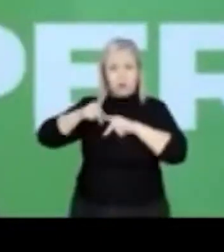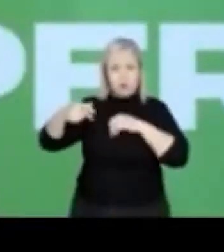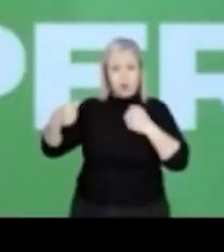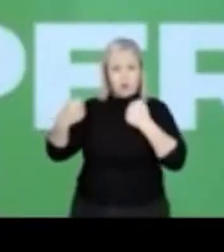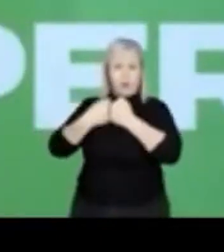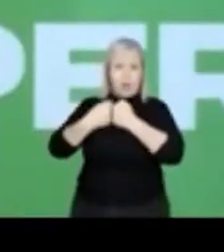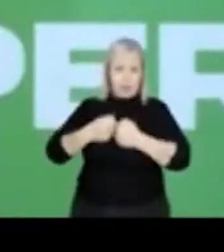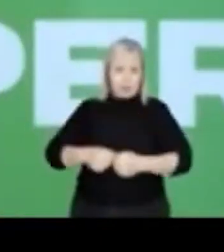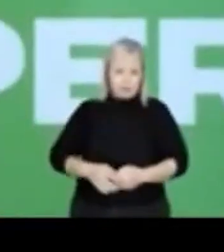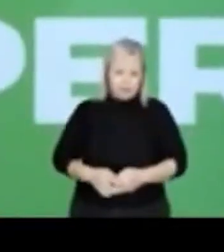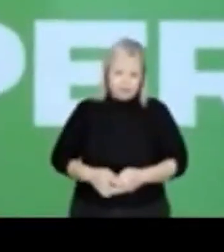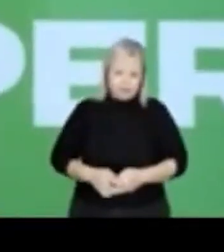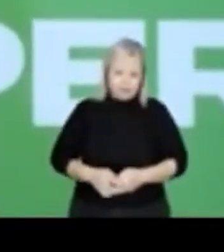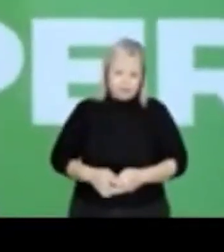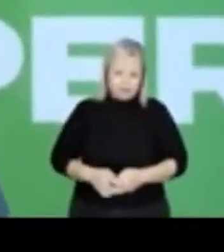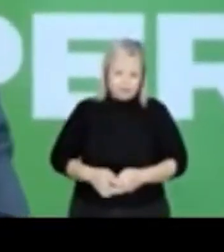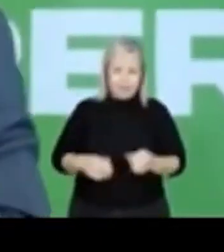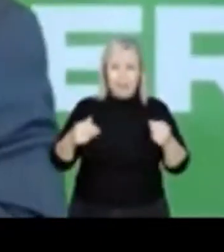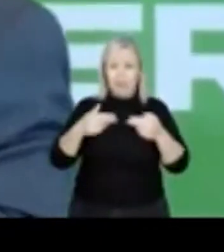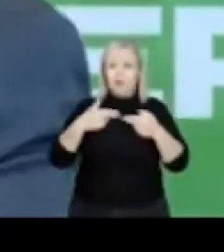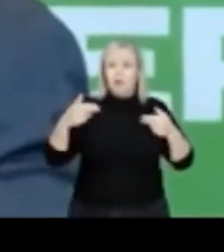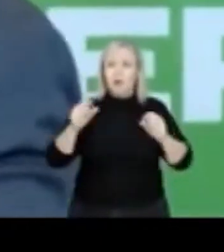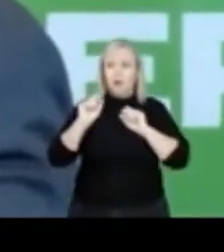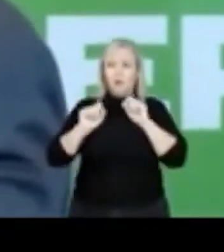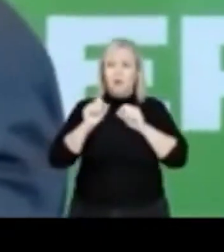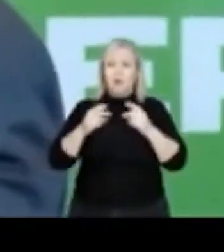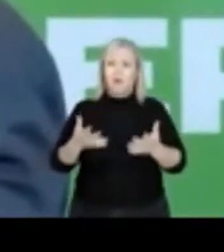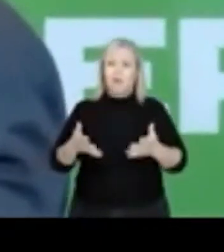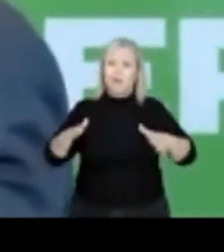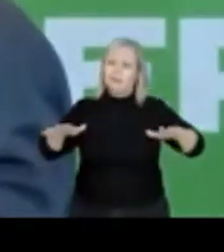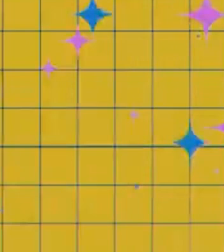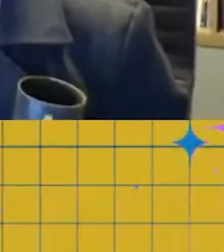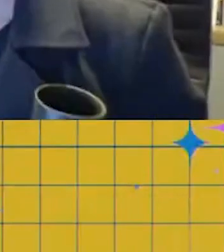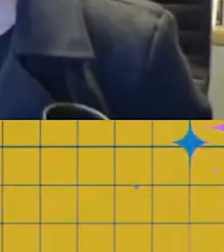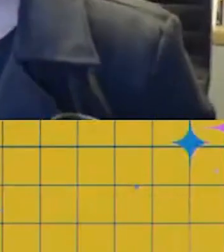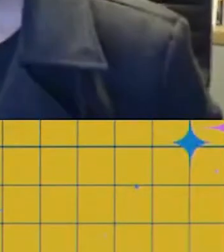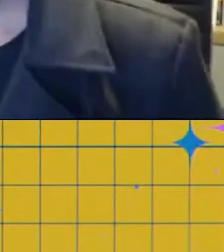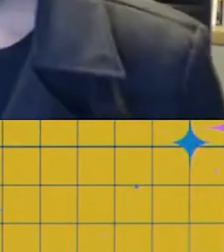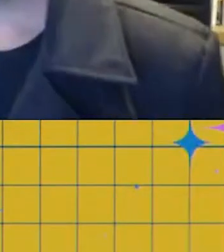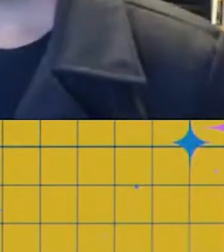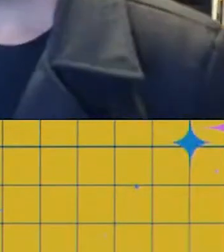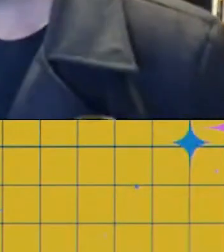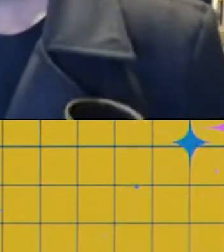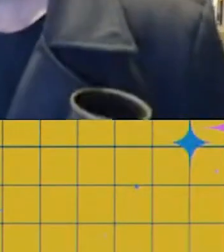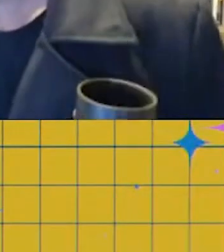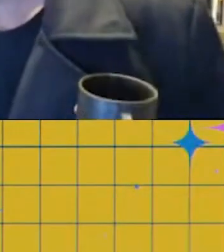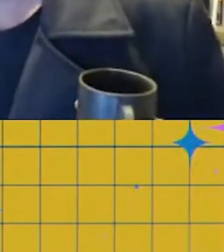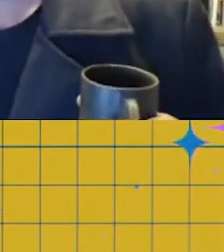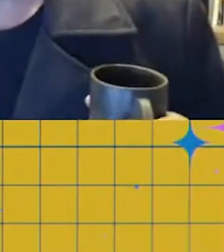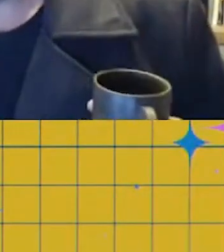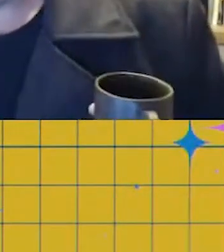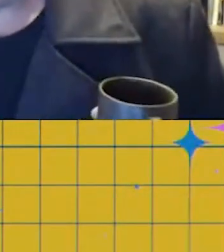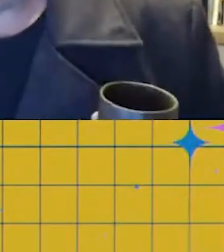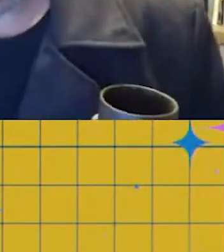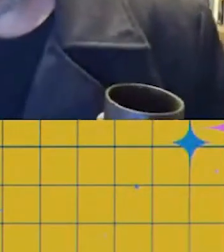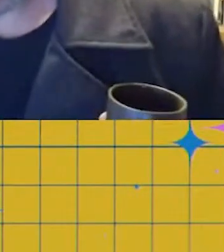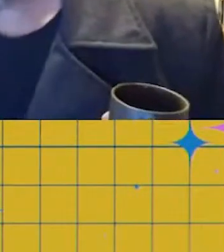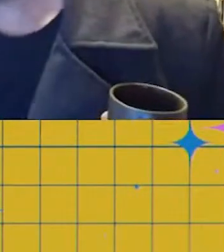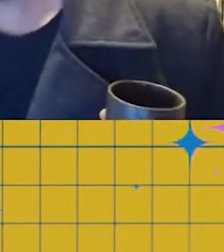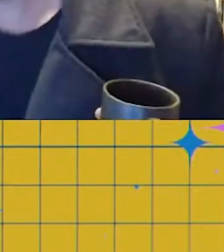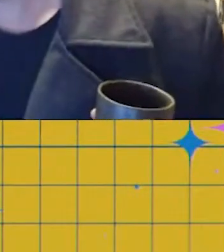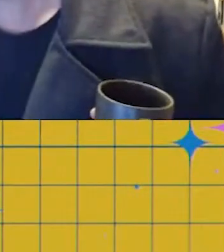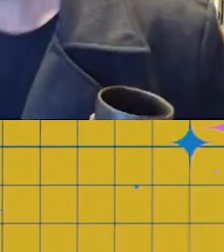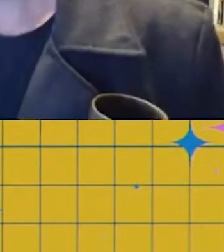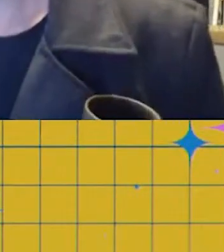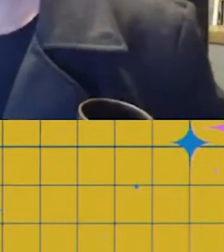tem uma coisa que me move na política, que é o olhar olho no olho. Muito bem, Ana. Está aí, então, o discurso do